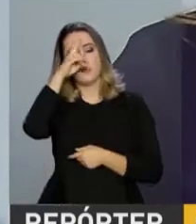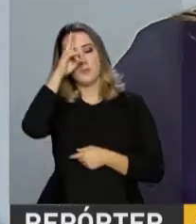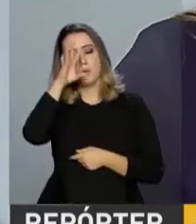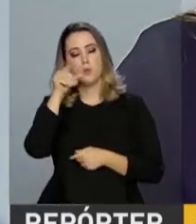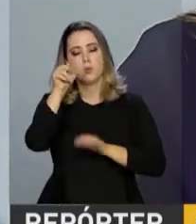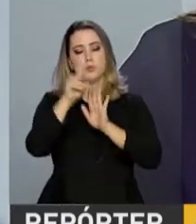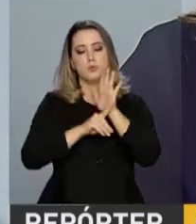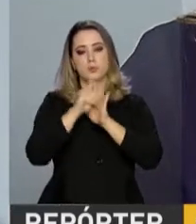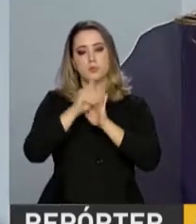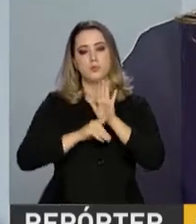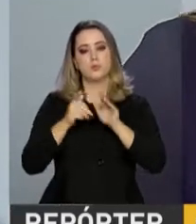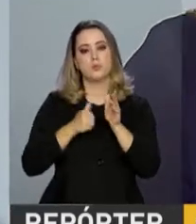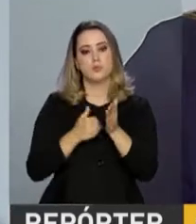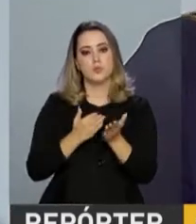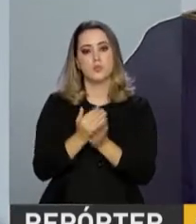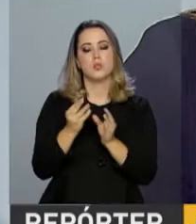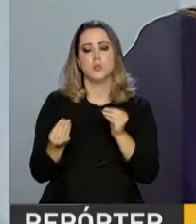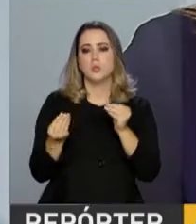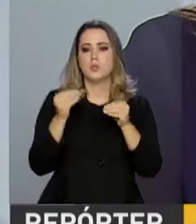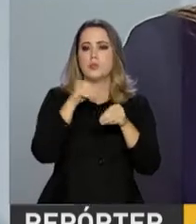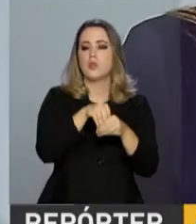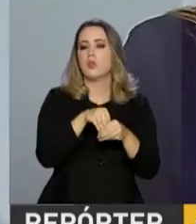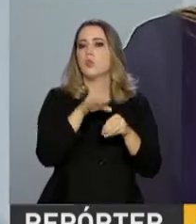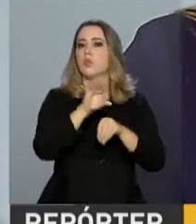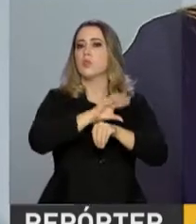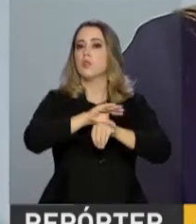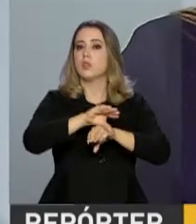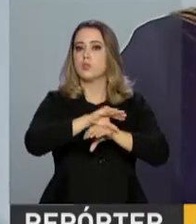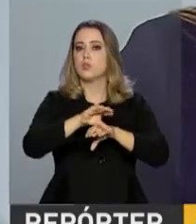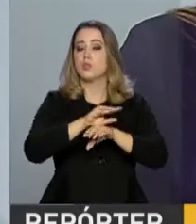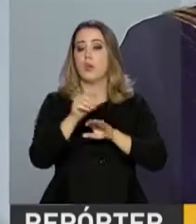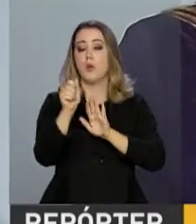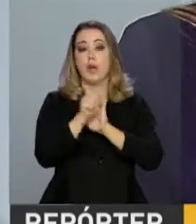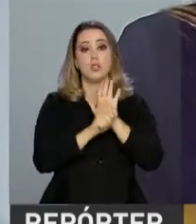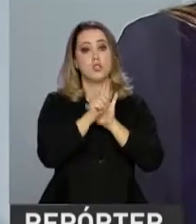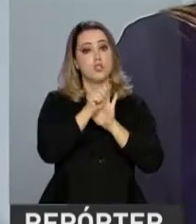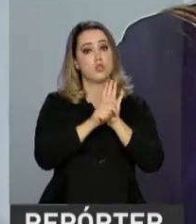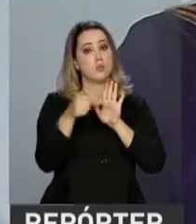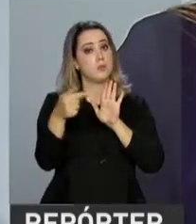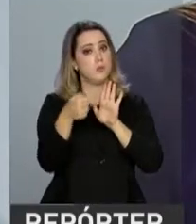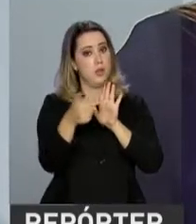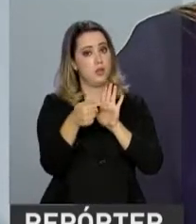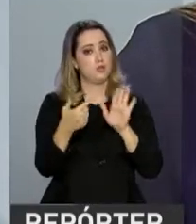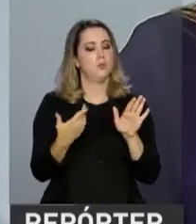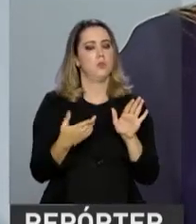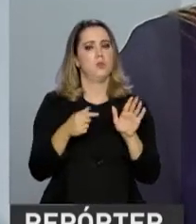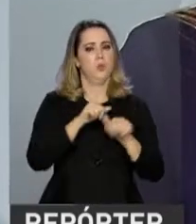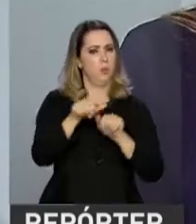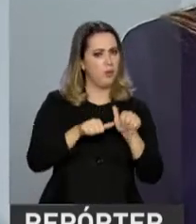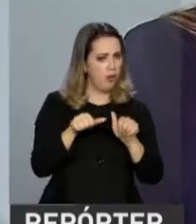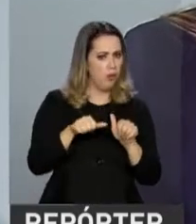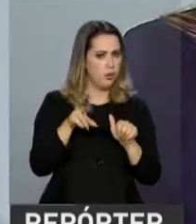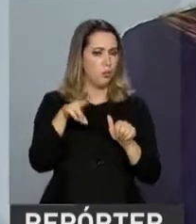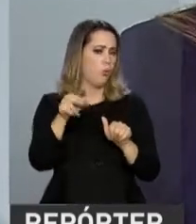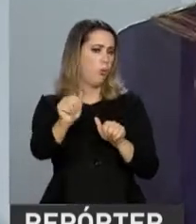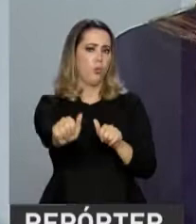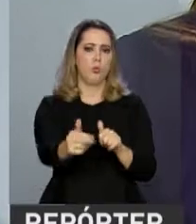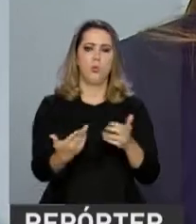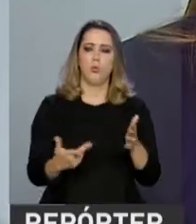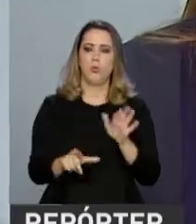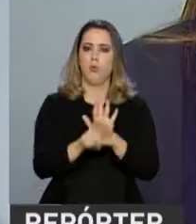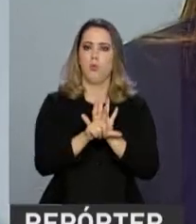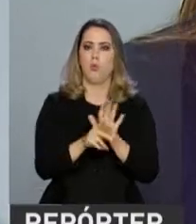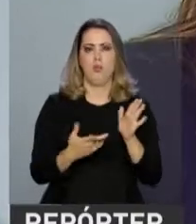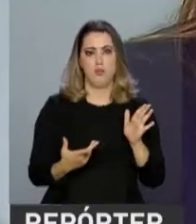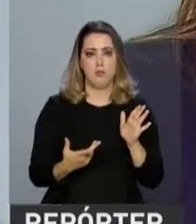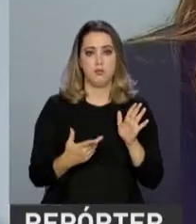estão, desde 1988, na Constituição. É o artigo 7º da Constituição e eles nunca poderiam ser alterados ou suprimidos por uma lei ordinária, que é o